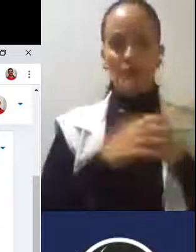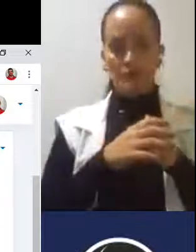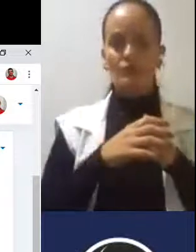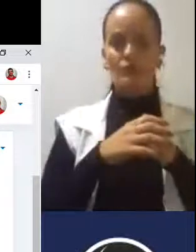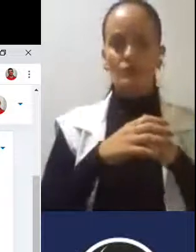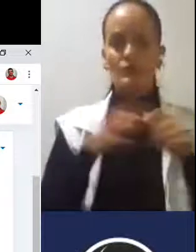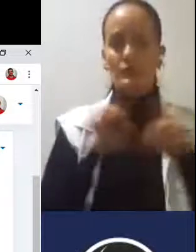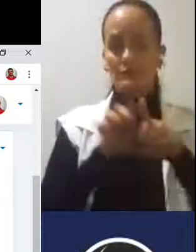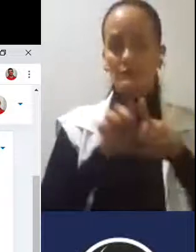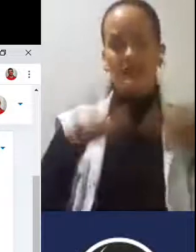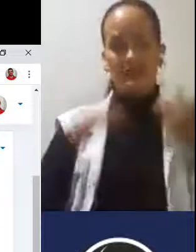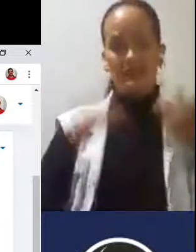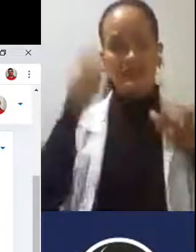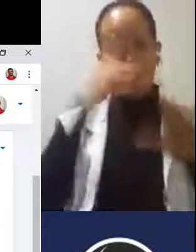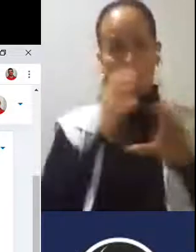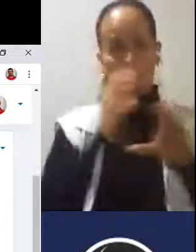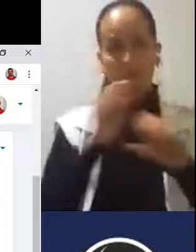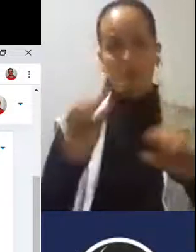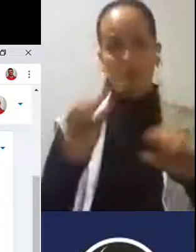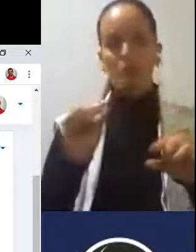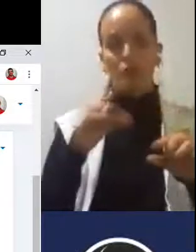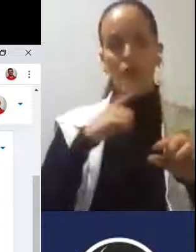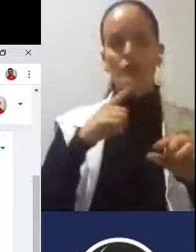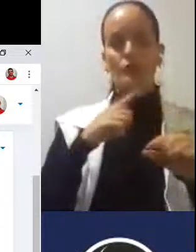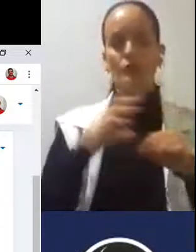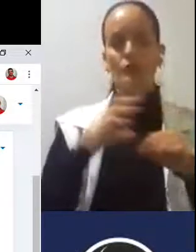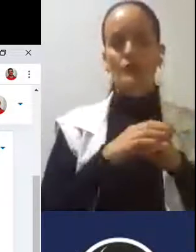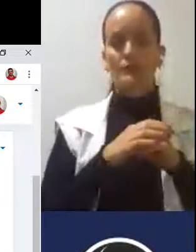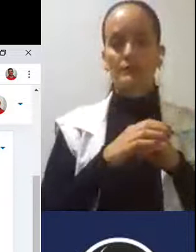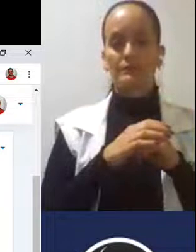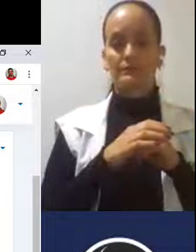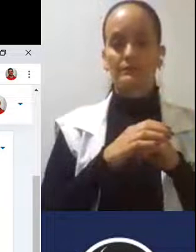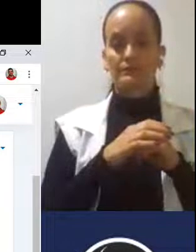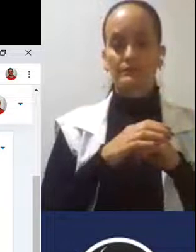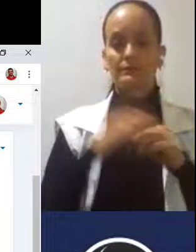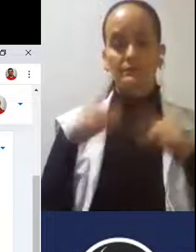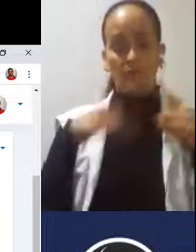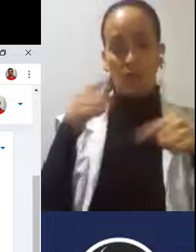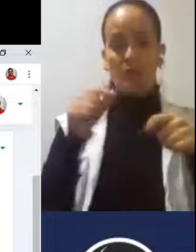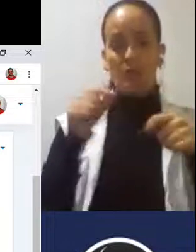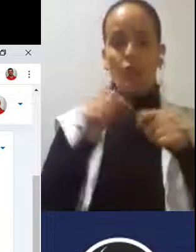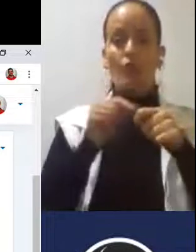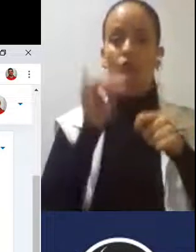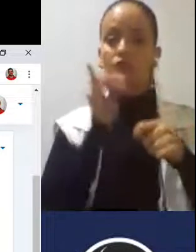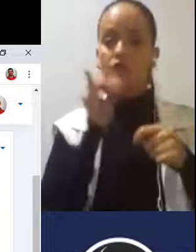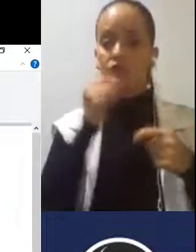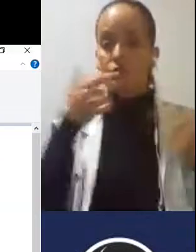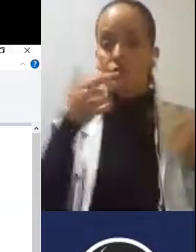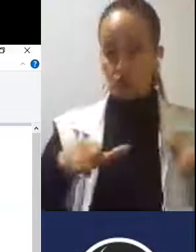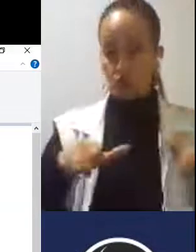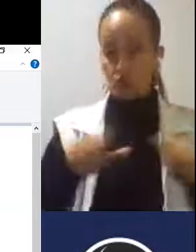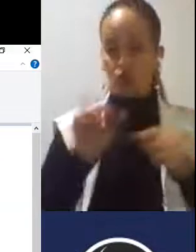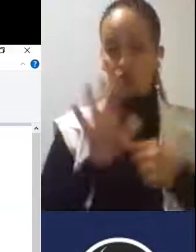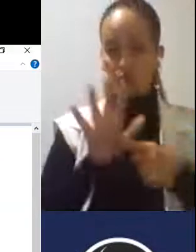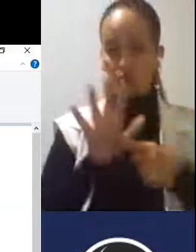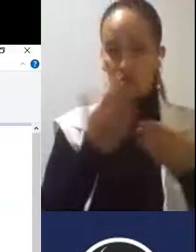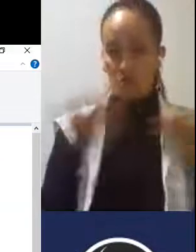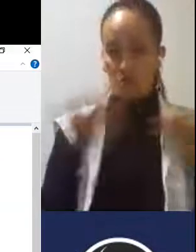resistores, basta a gente fazer isso aqui. Vou fazer um exemplo aí com vocês também. E se for resistores iguais, basta a gente fazer o